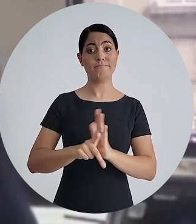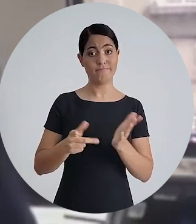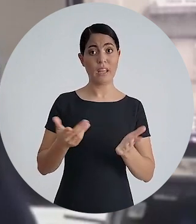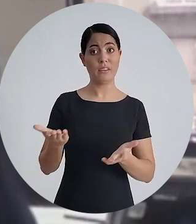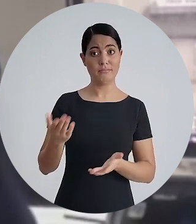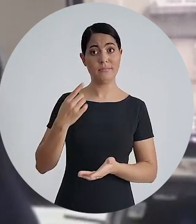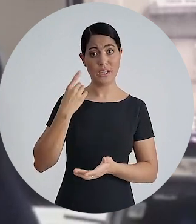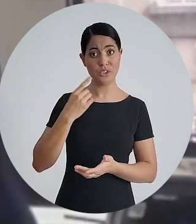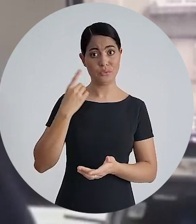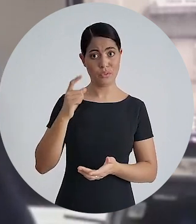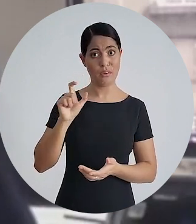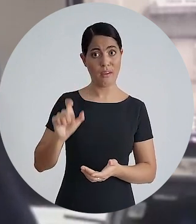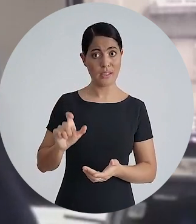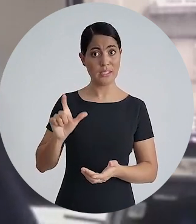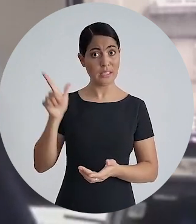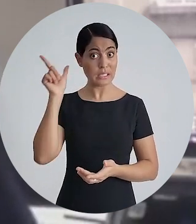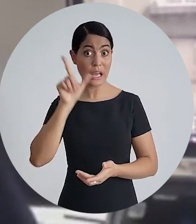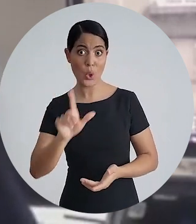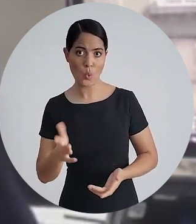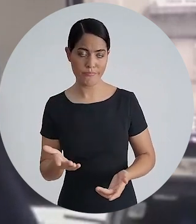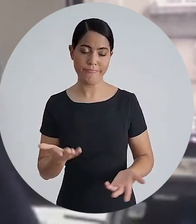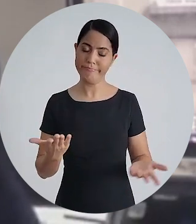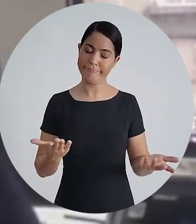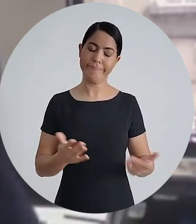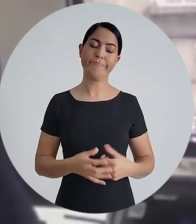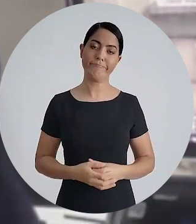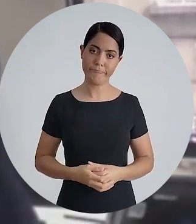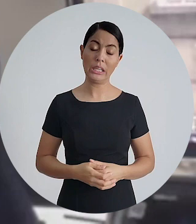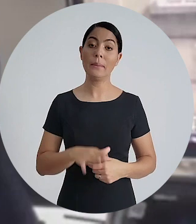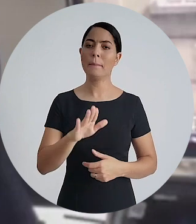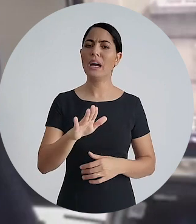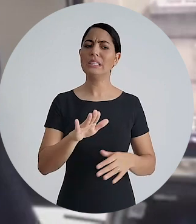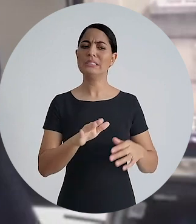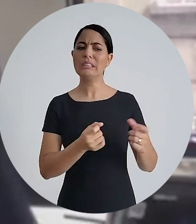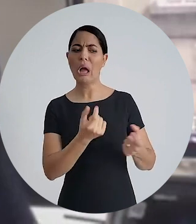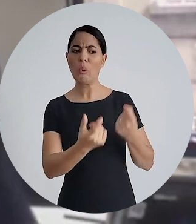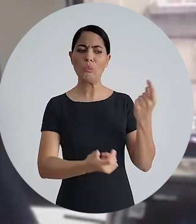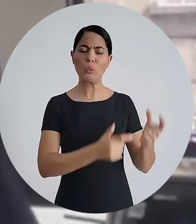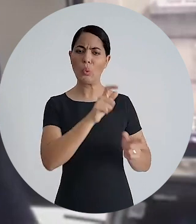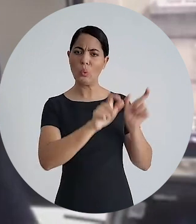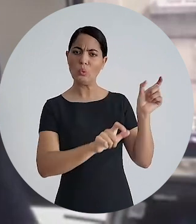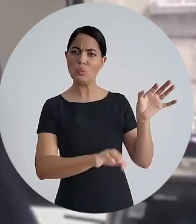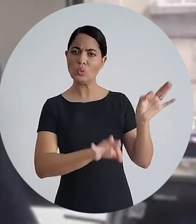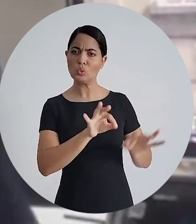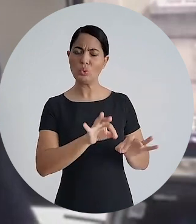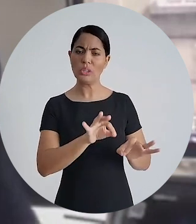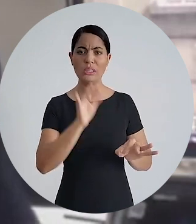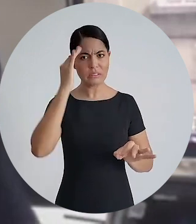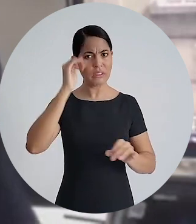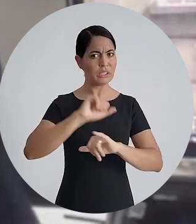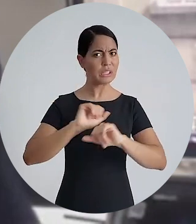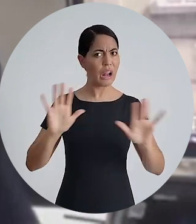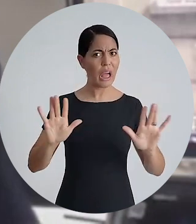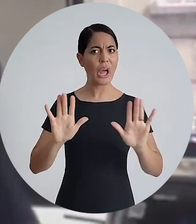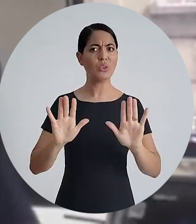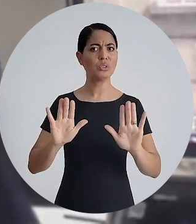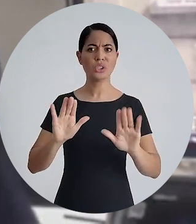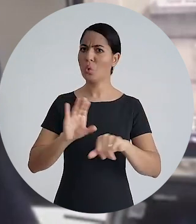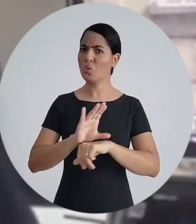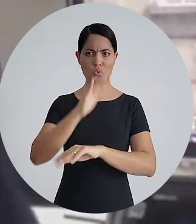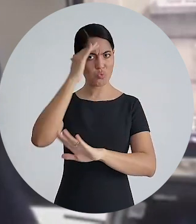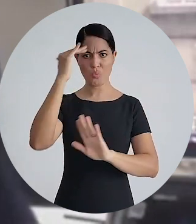da causa, à advogada da causa. Alguns juízes entendem, naquele momento da execução, que esse